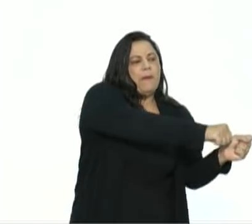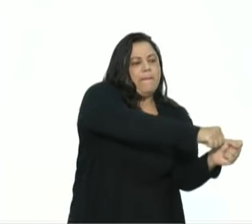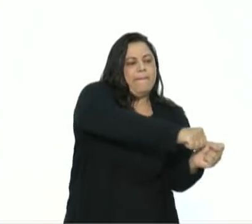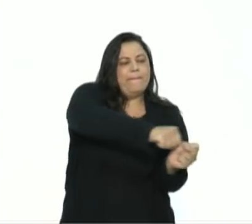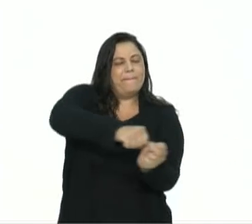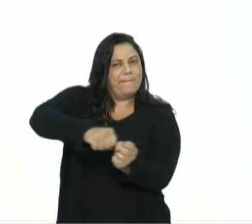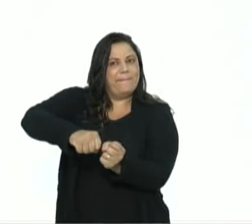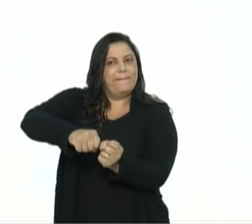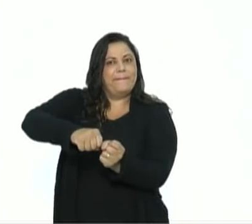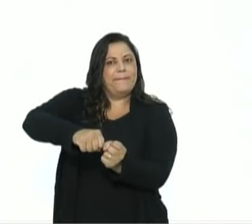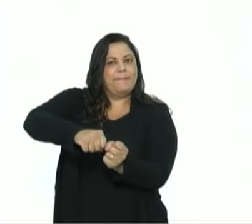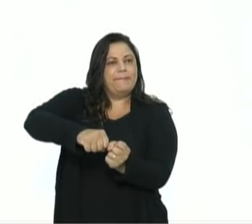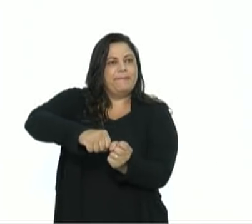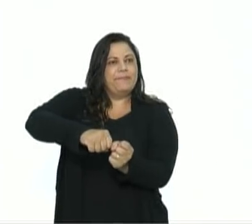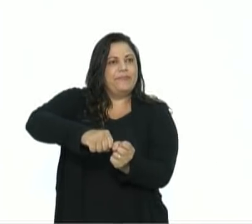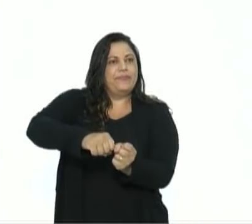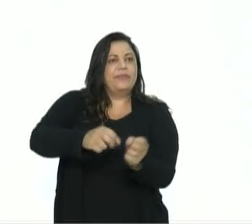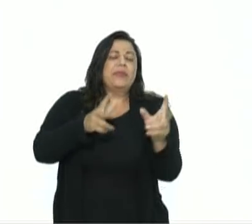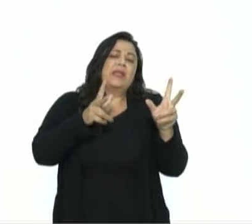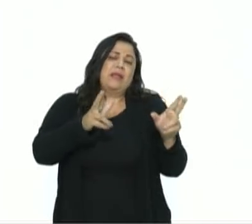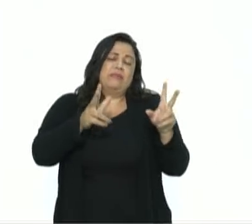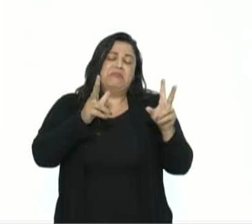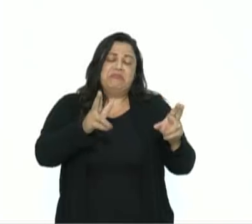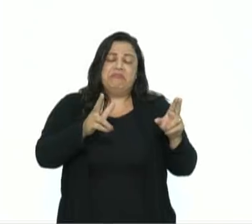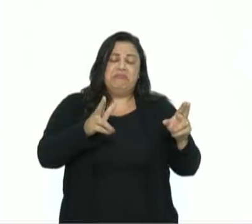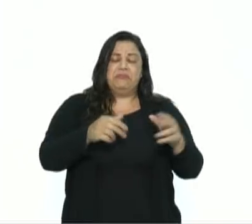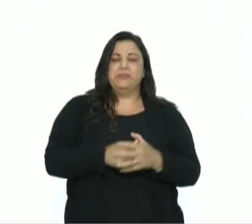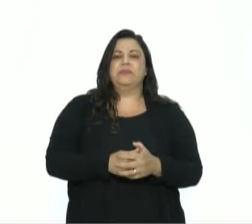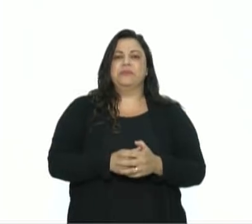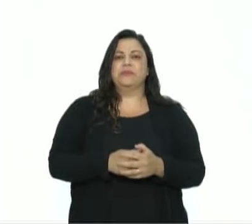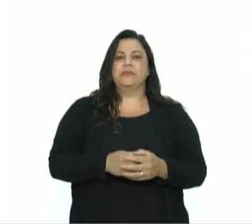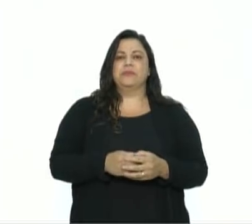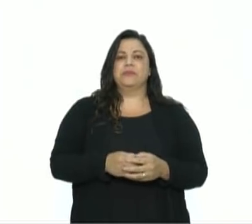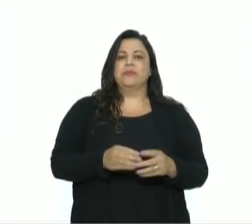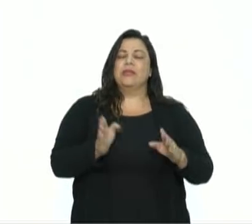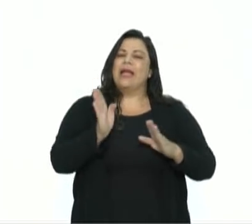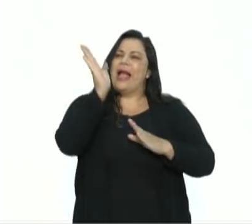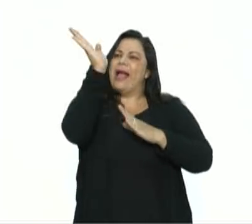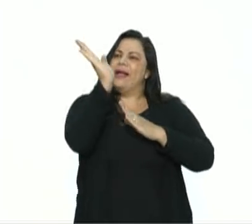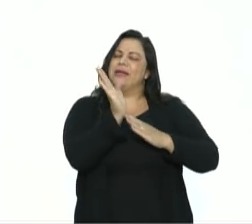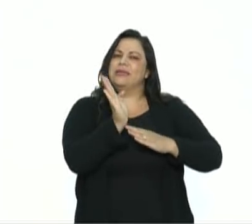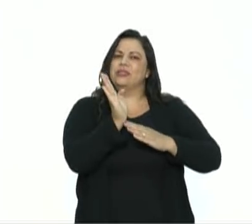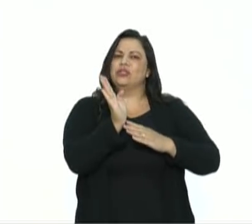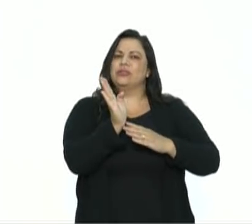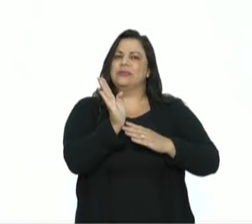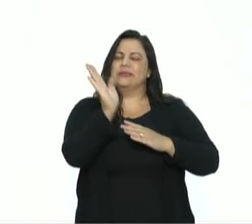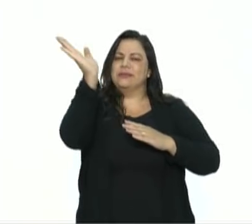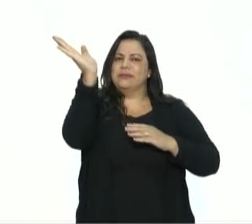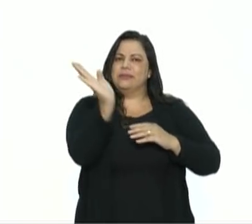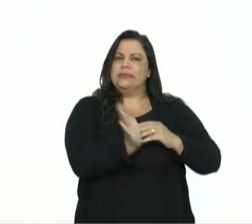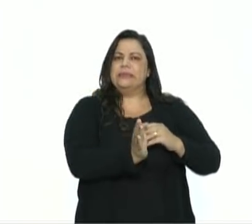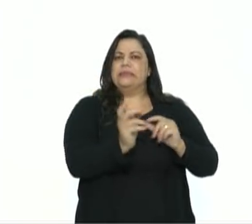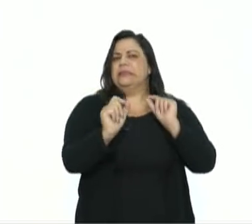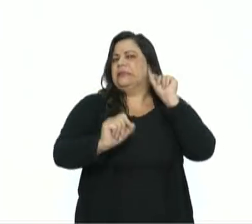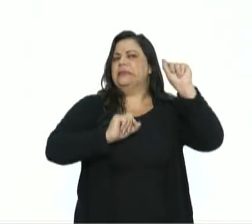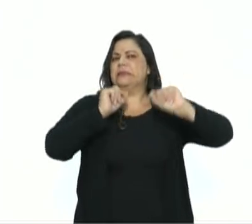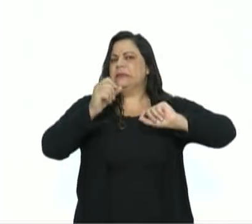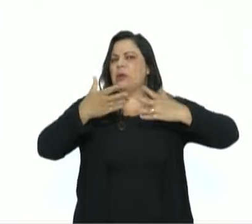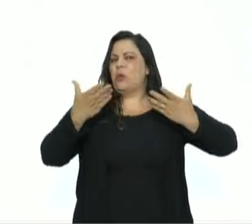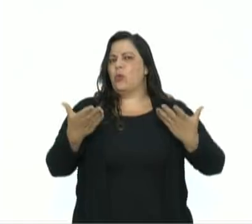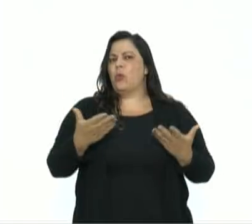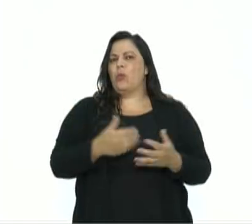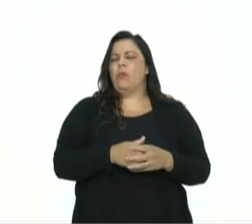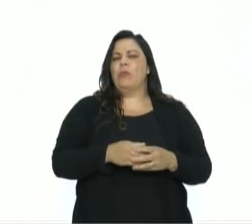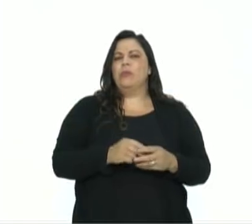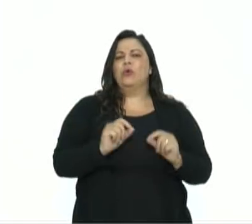movimento retilíneo, praticamente uniforme, na direção horizontal. Se a velocidade do caixote é 0,5 metros e